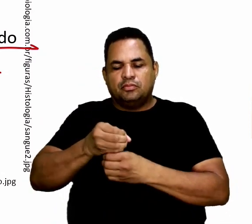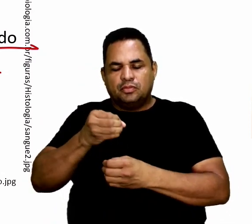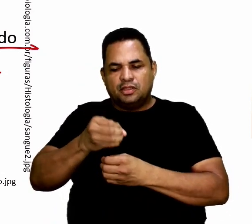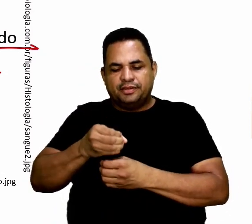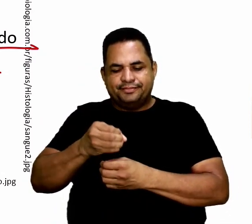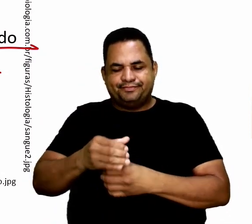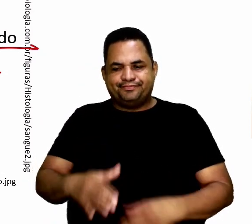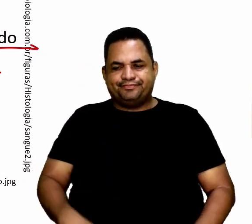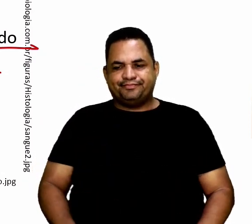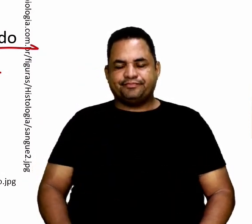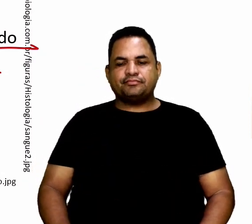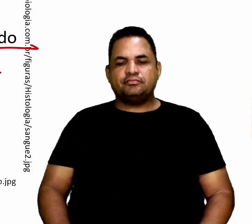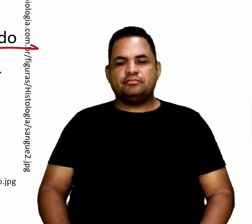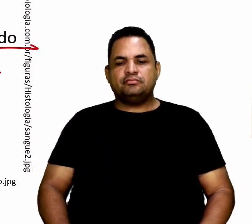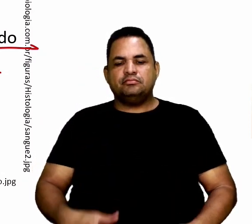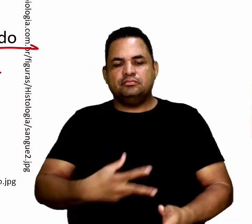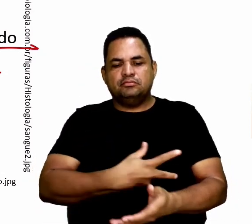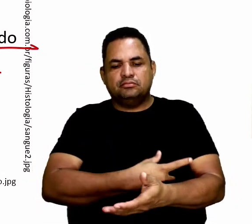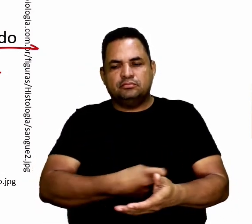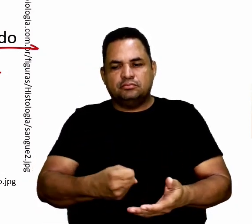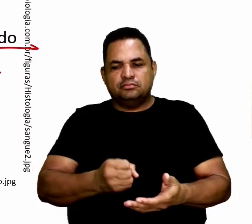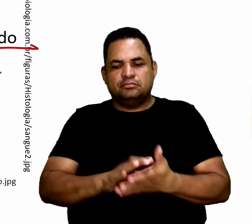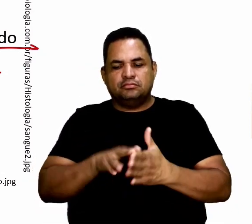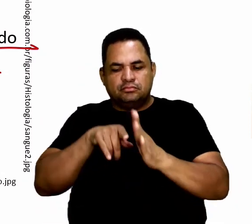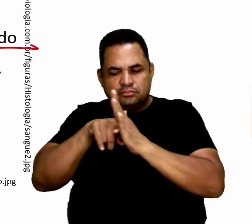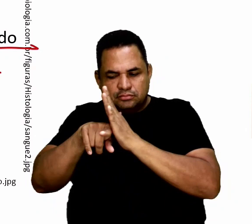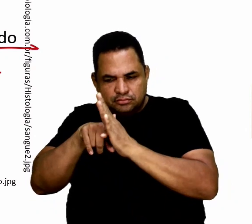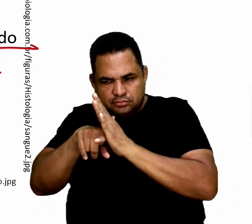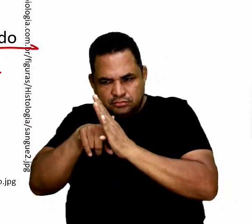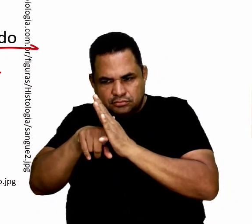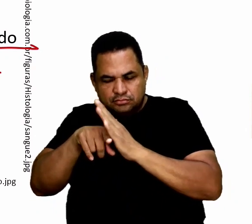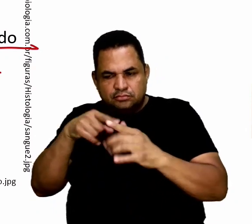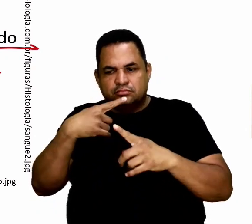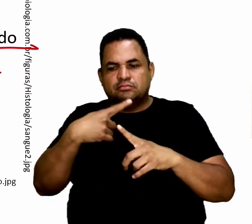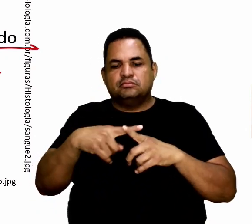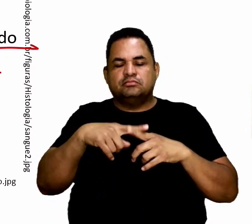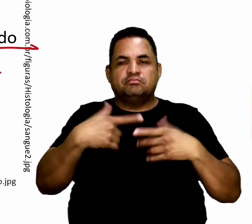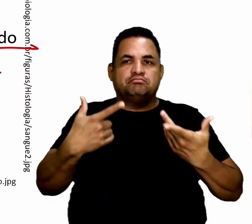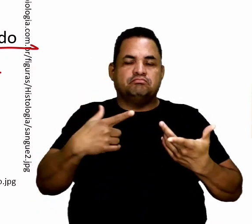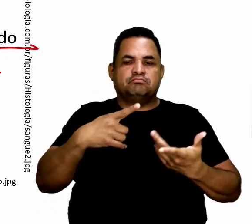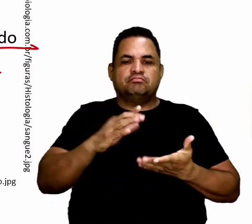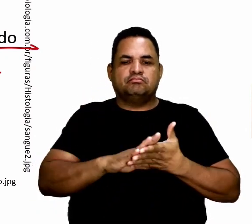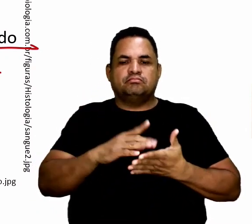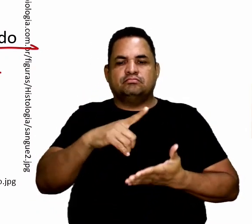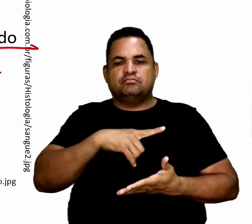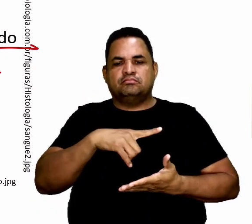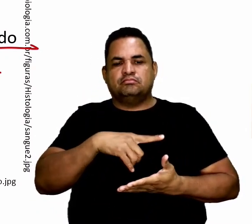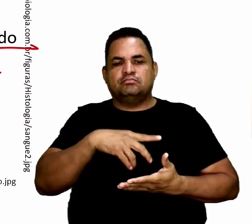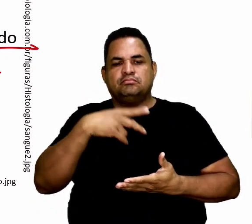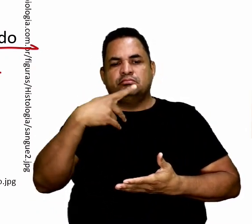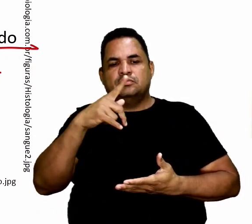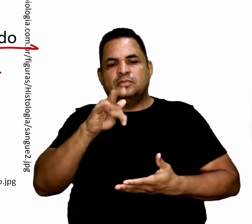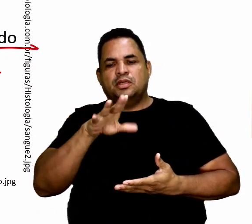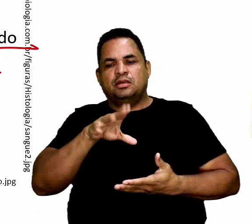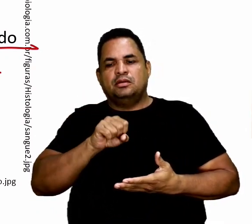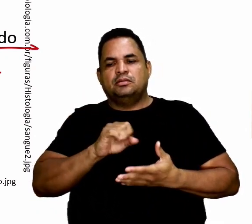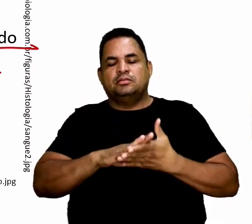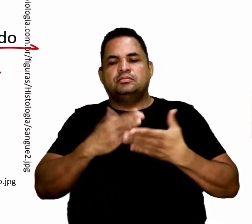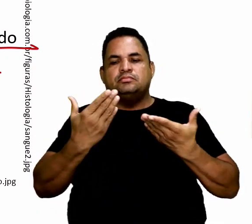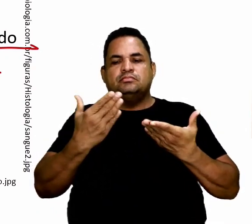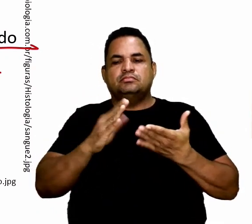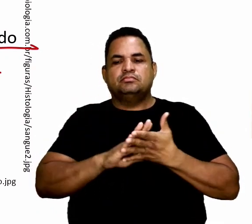você coletar e analisar. Porque algumas situações vão estar presentes no plasma, outras vão ter que estar